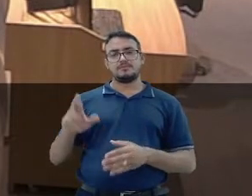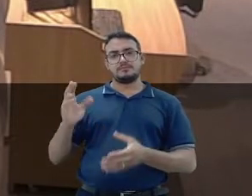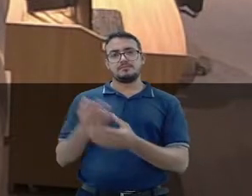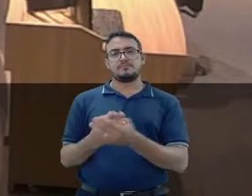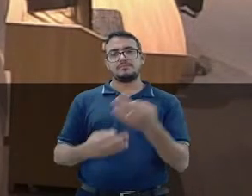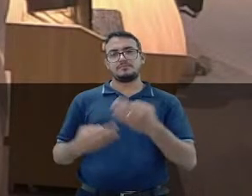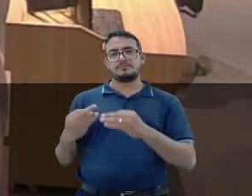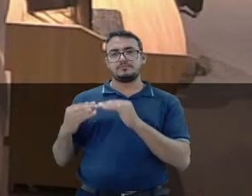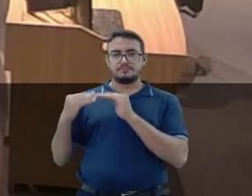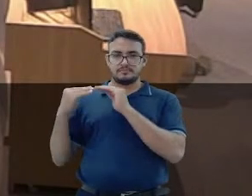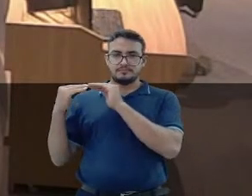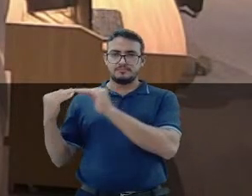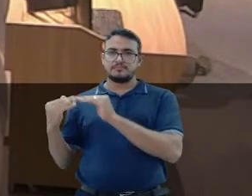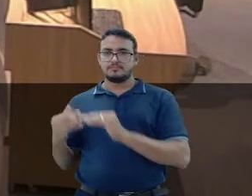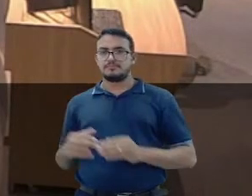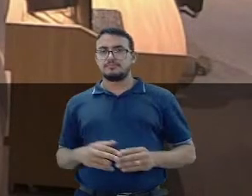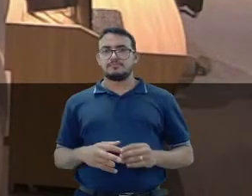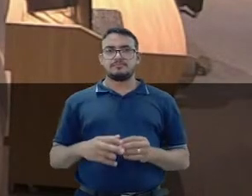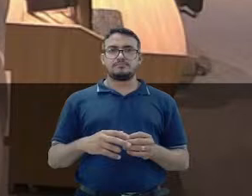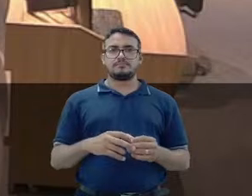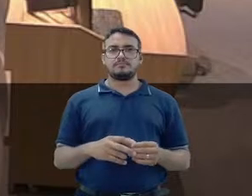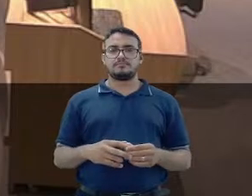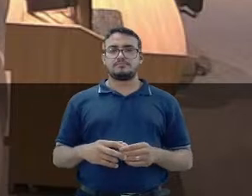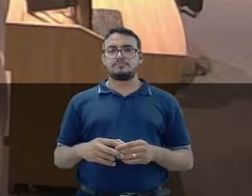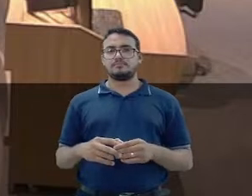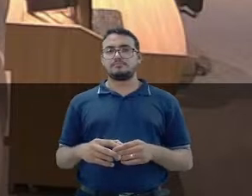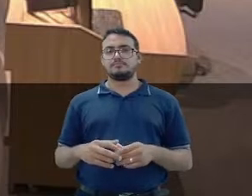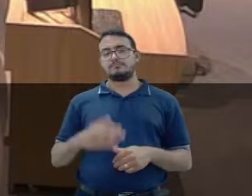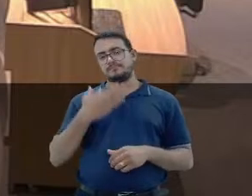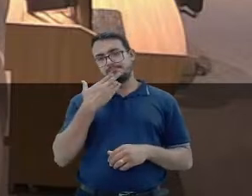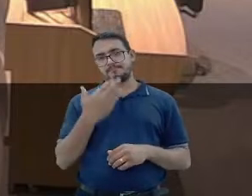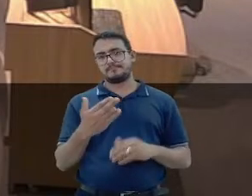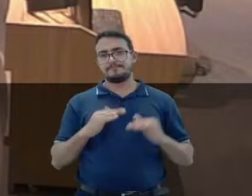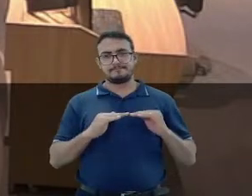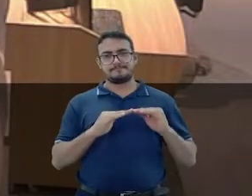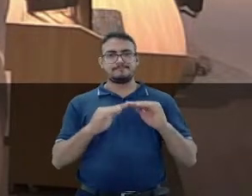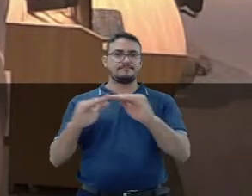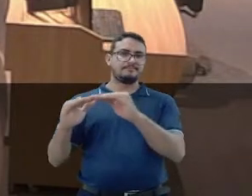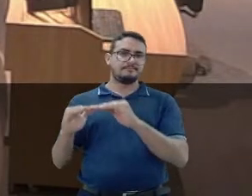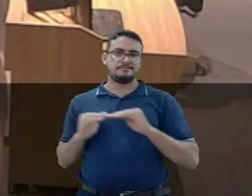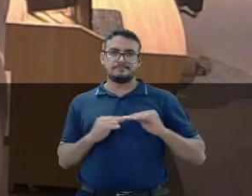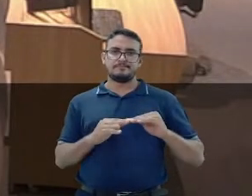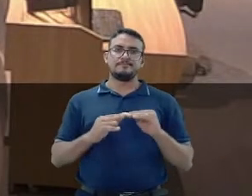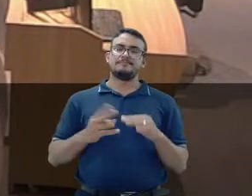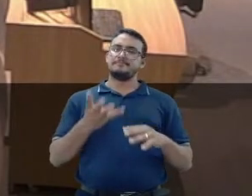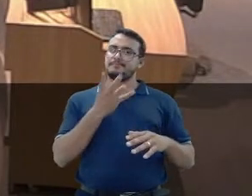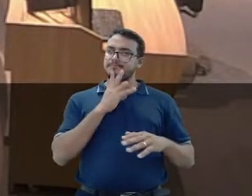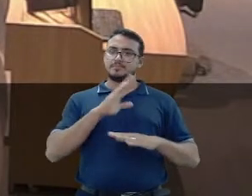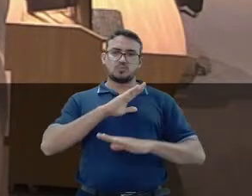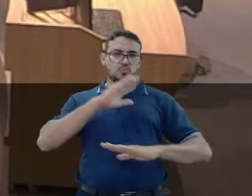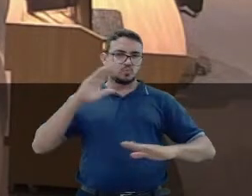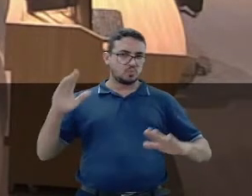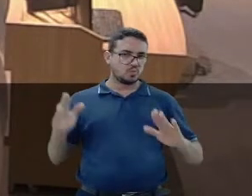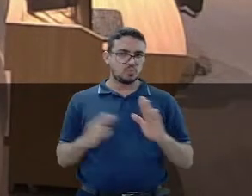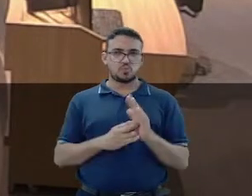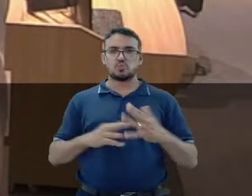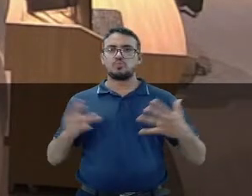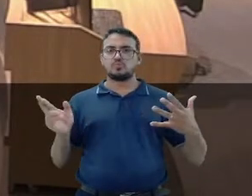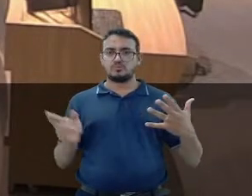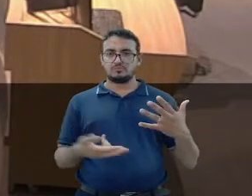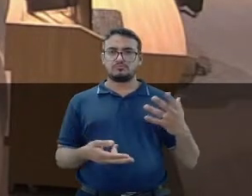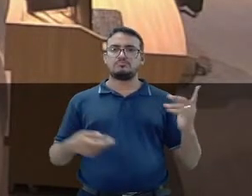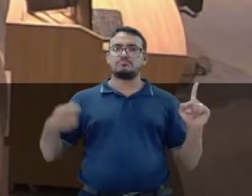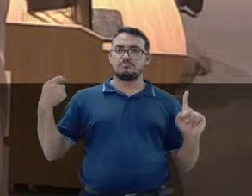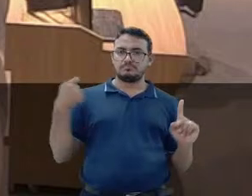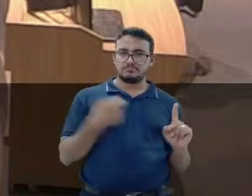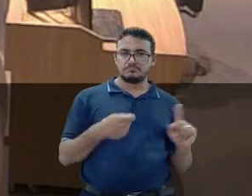todas as vênias, como proclamação por unanimidade, conhecer integralmente do recurso da reclamante e